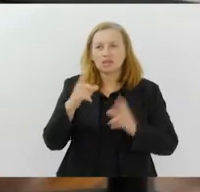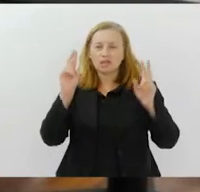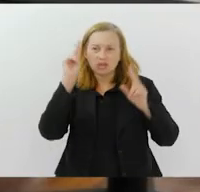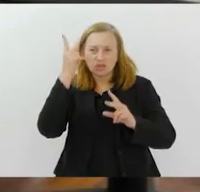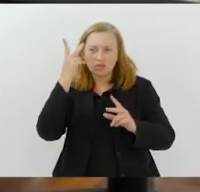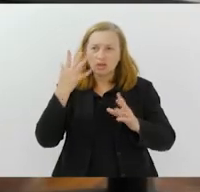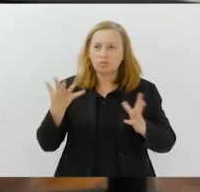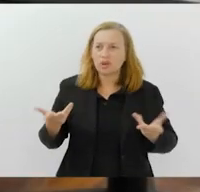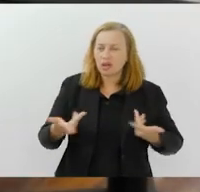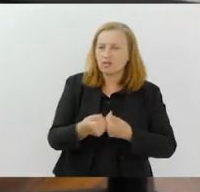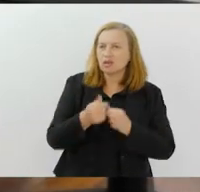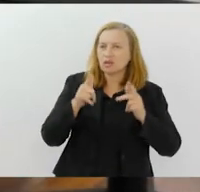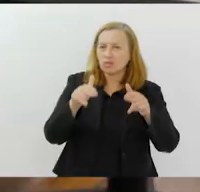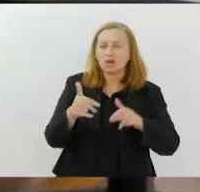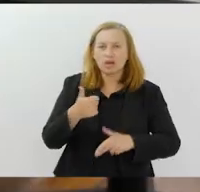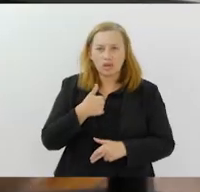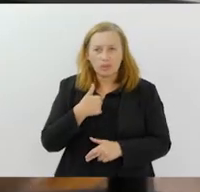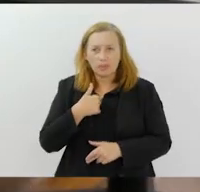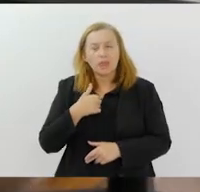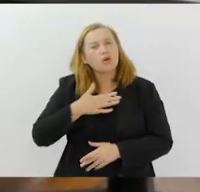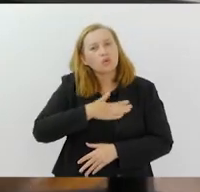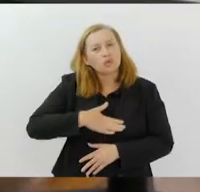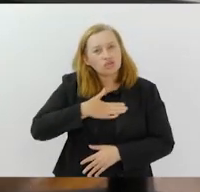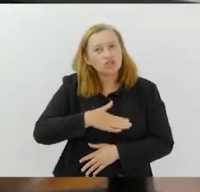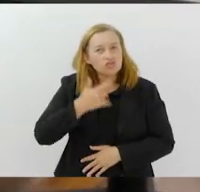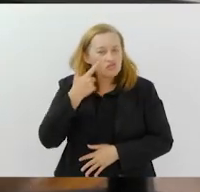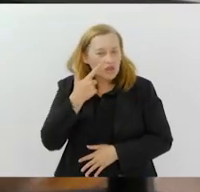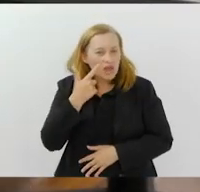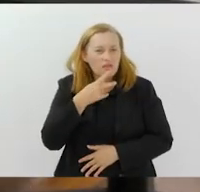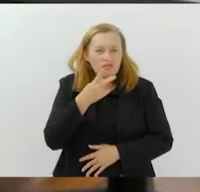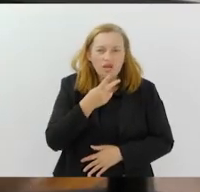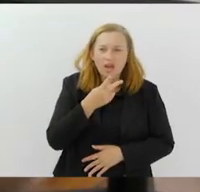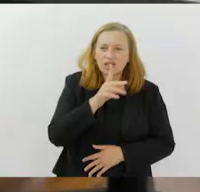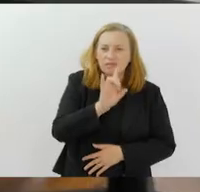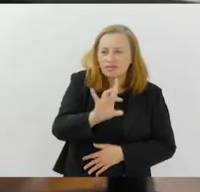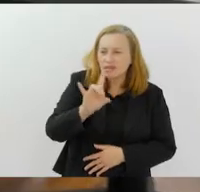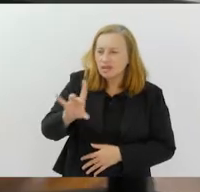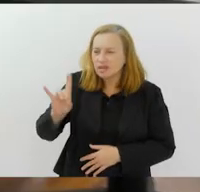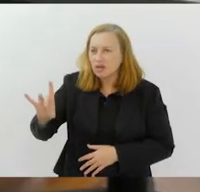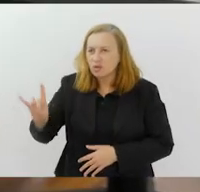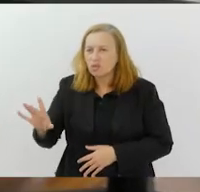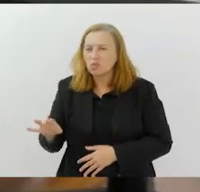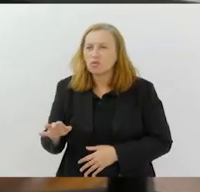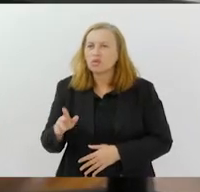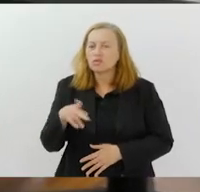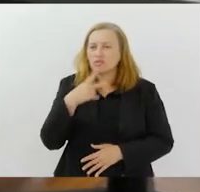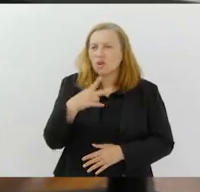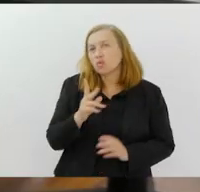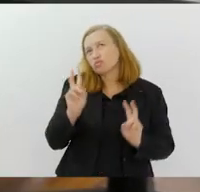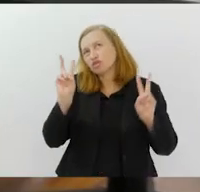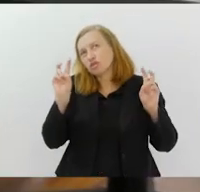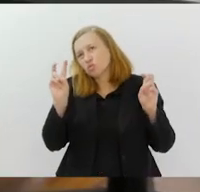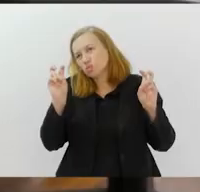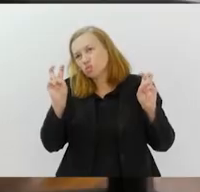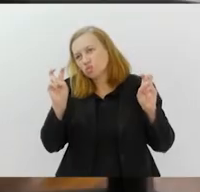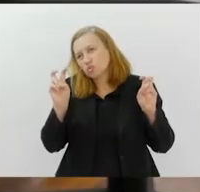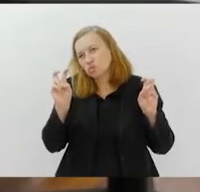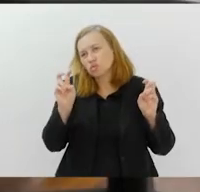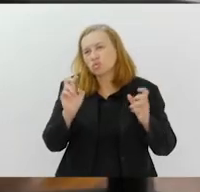eu gostei de ver a explanação de vários quando colocou situações